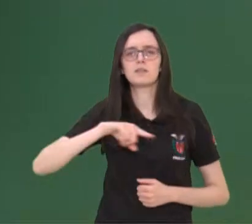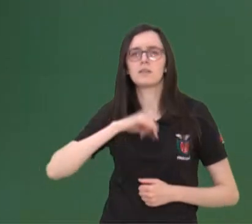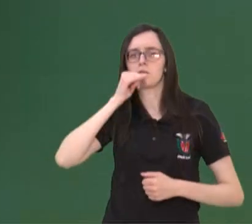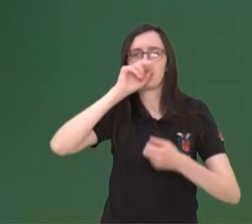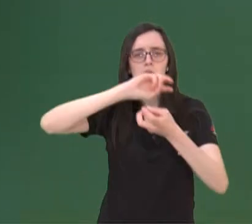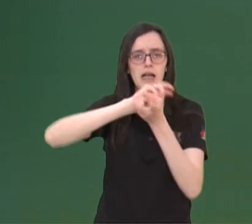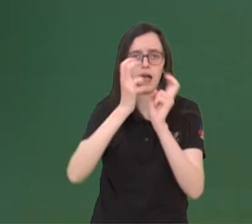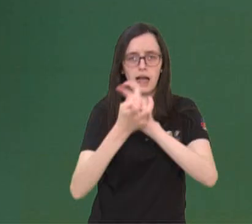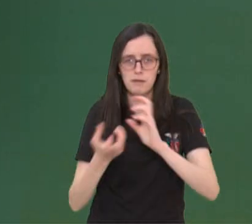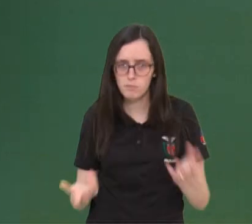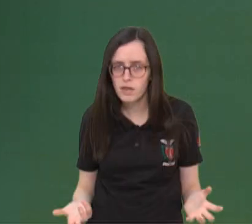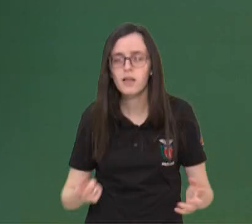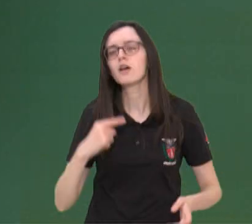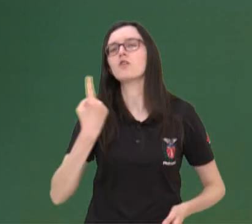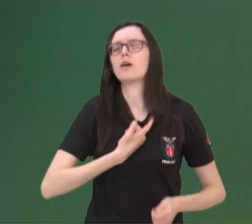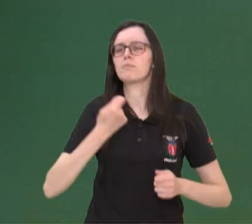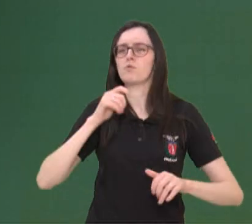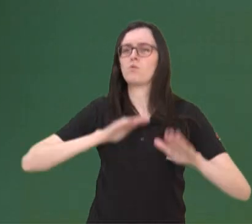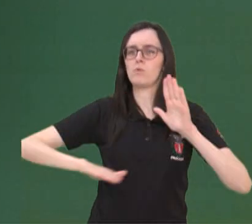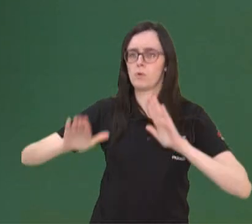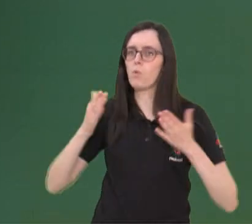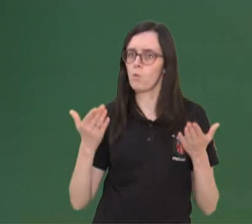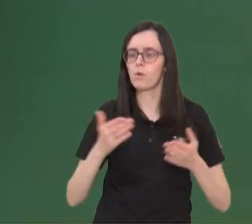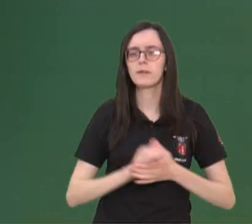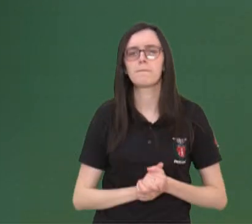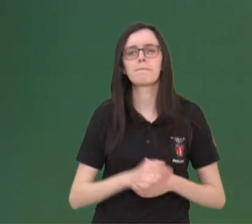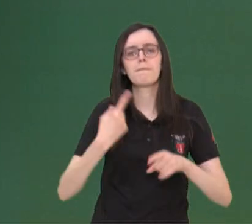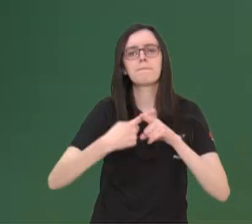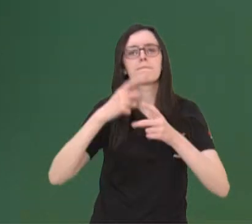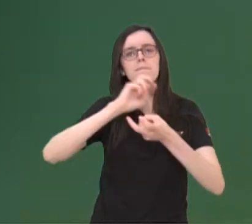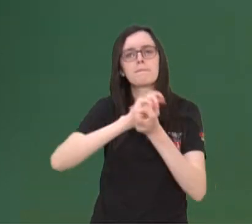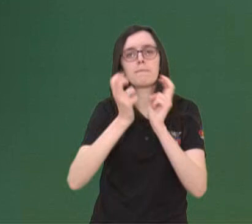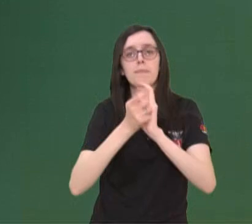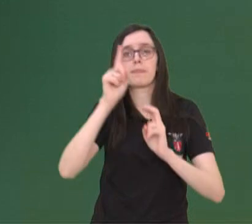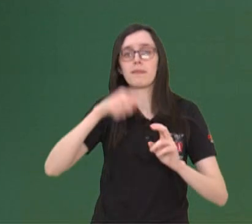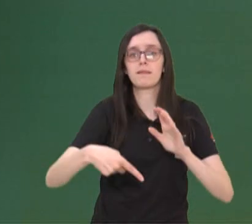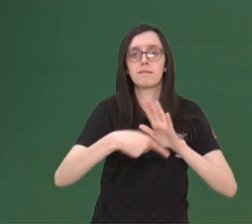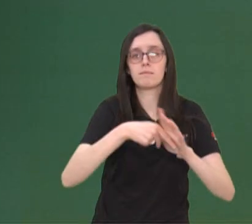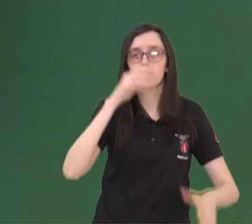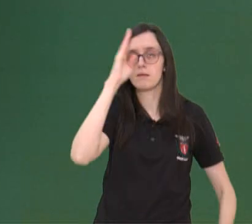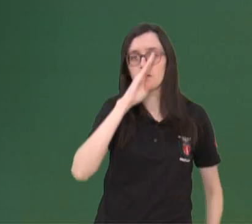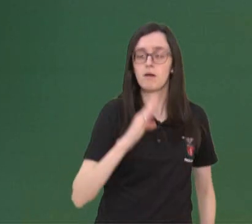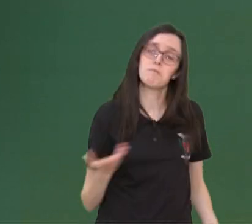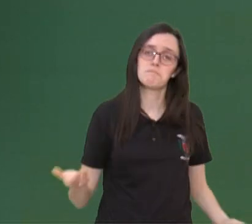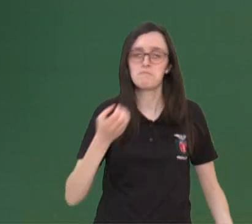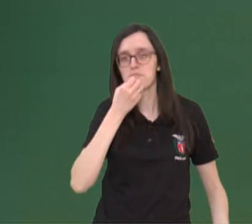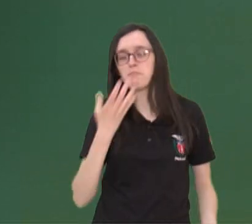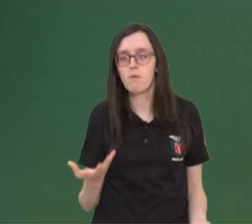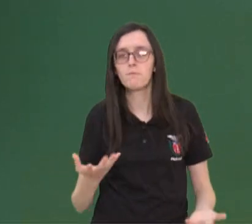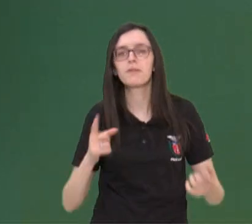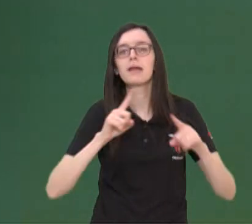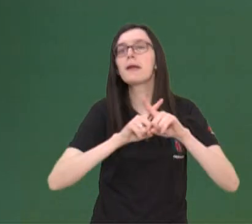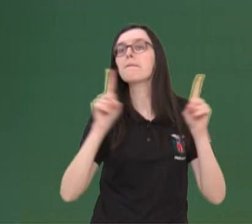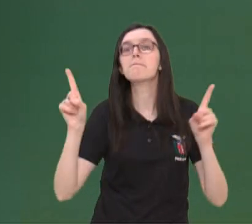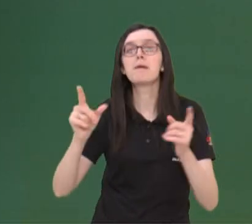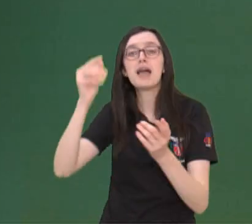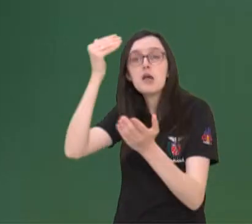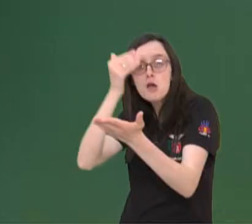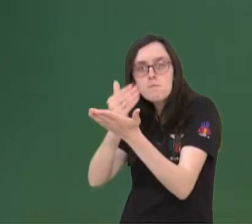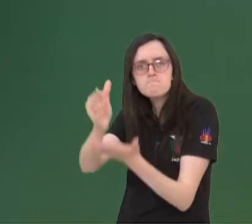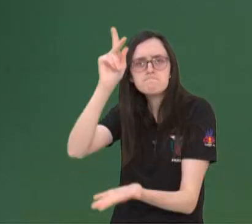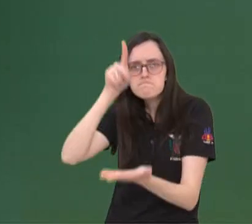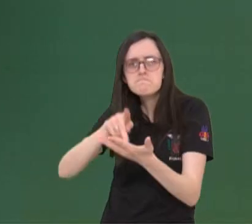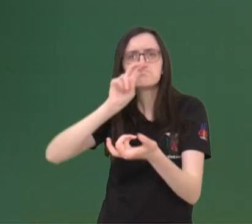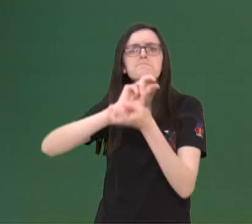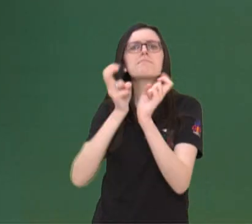capoeira. E aí temos que tomar um certo cuidado, né? Porque a capoeira é brasileira. Que bom! Mas as origens